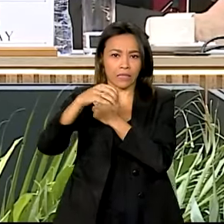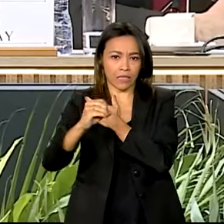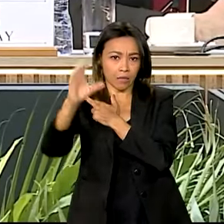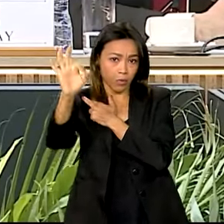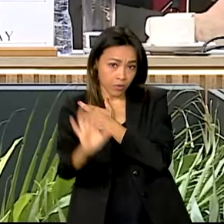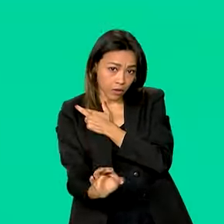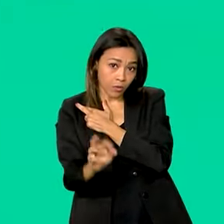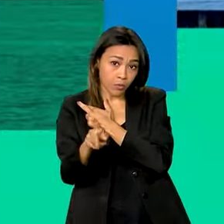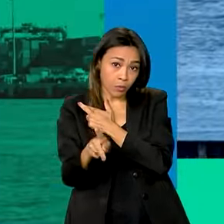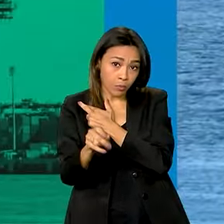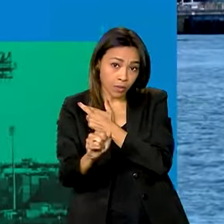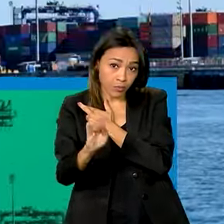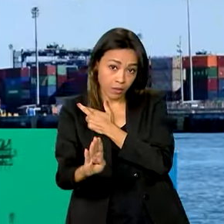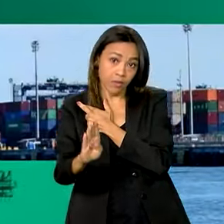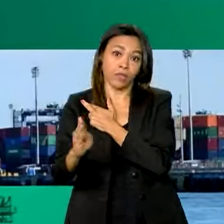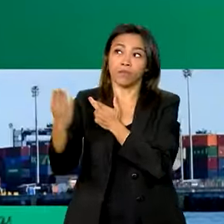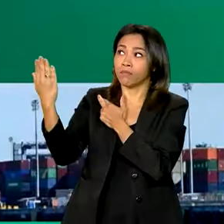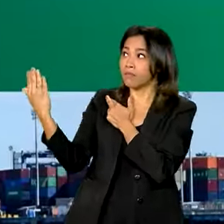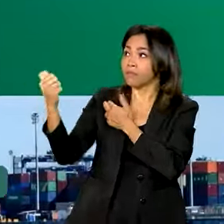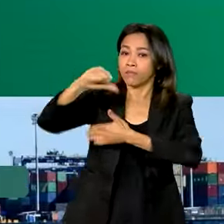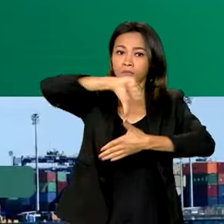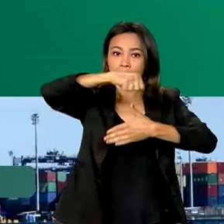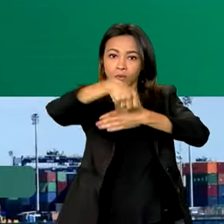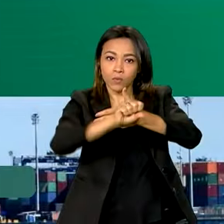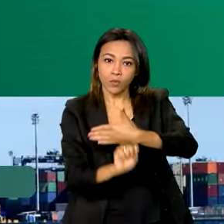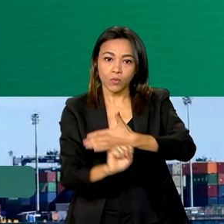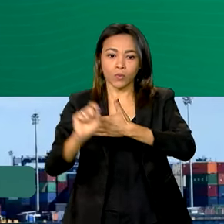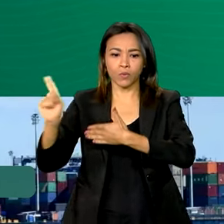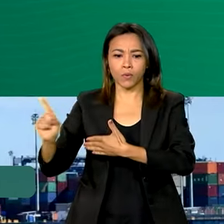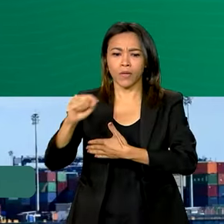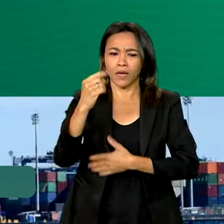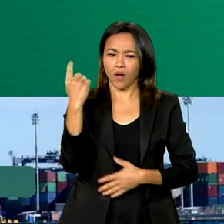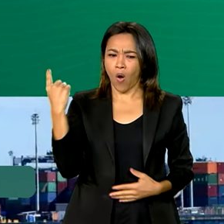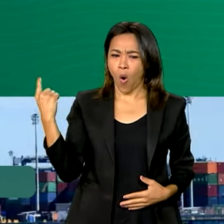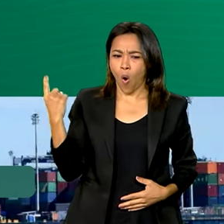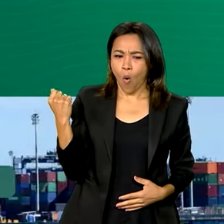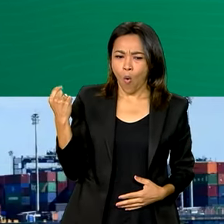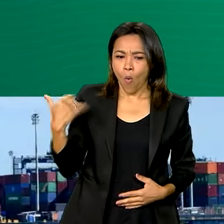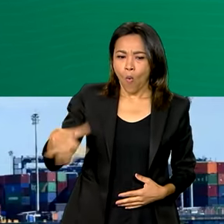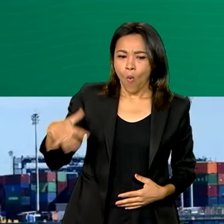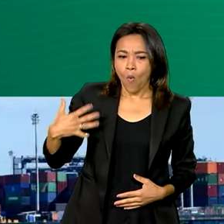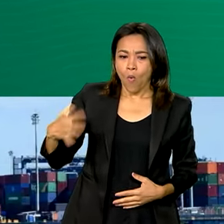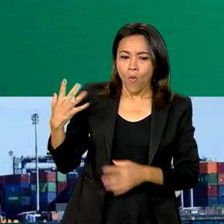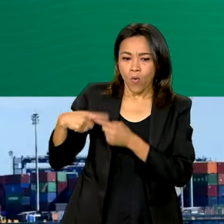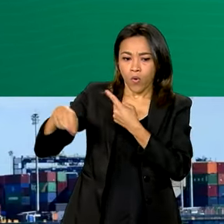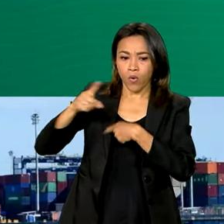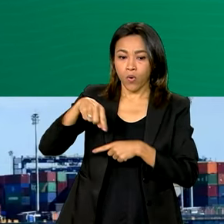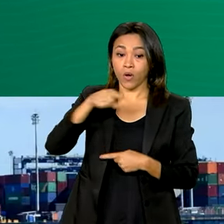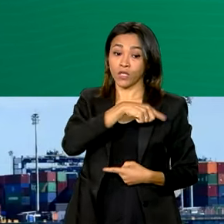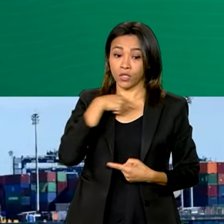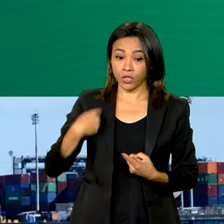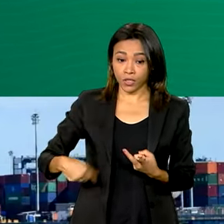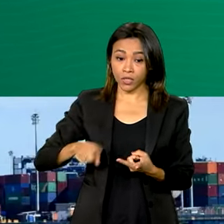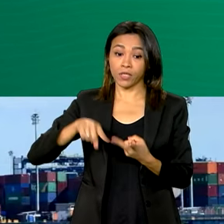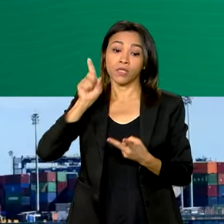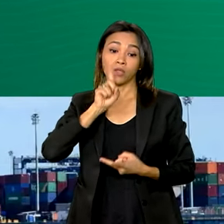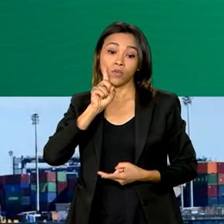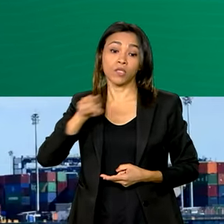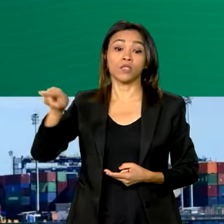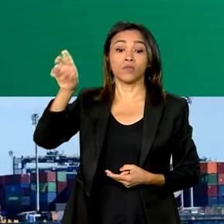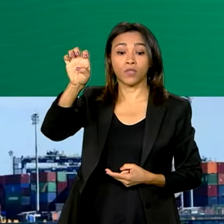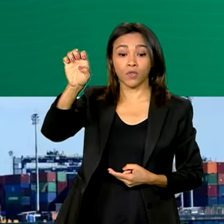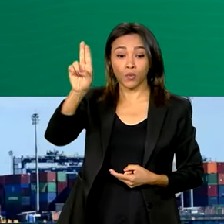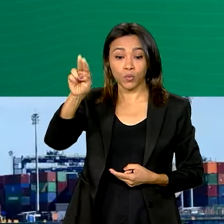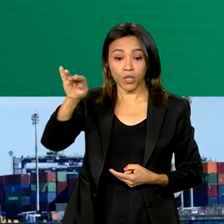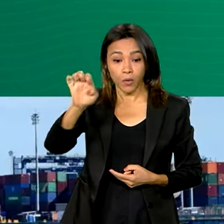da América do Sul. O Mercosul concentra cerca de 3 trilhões de dólares. China, União Europeia e Estados Unidos foram